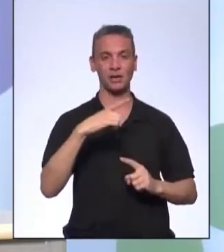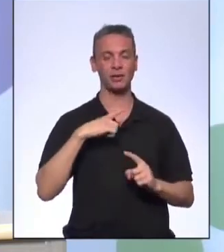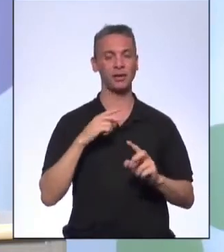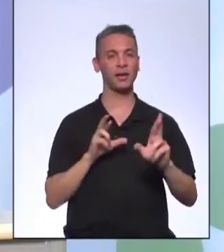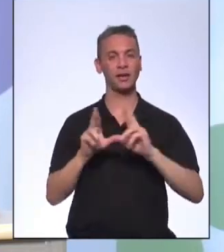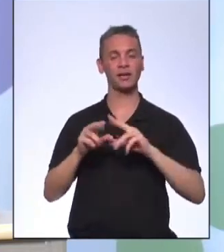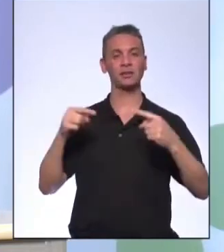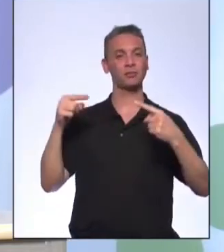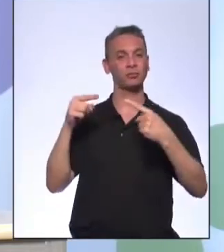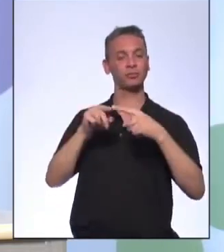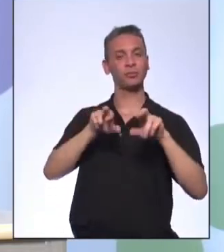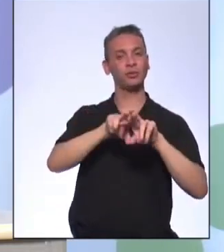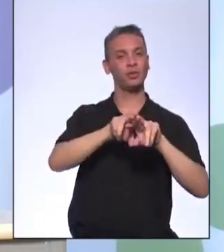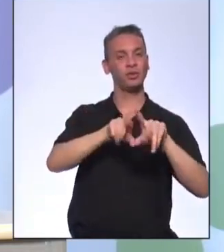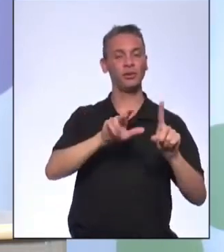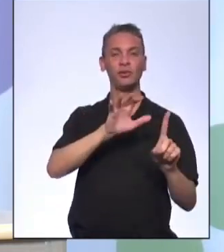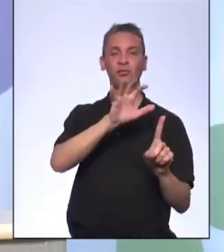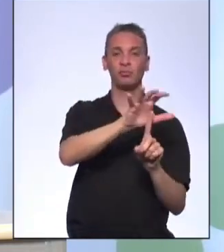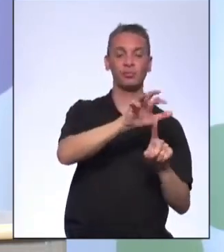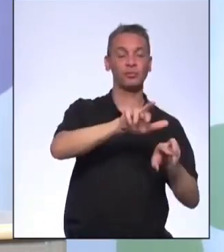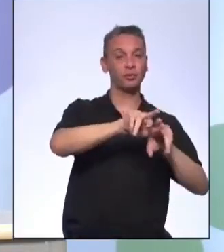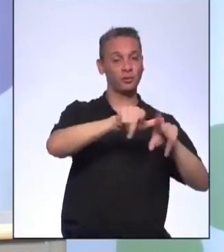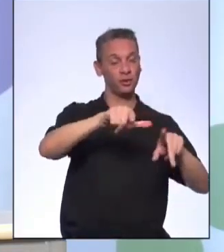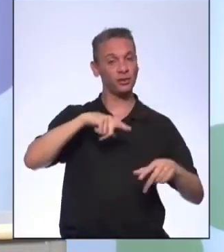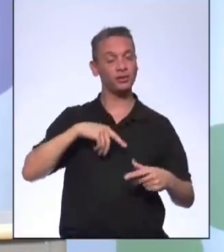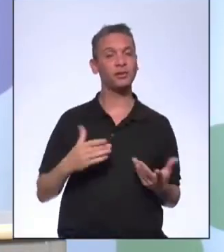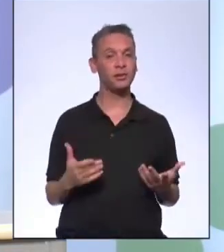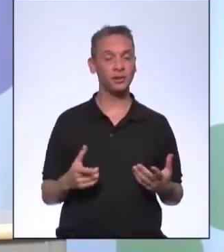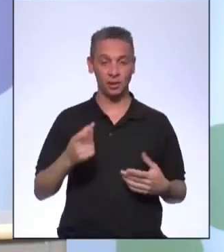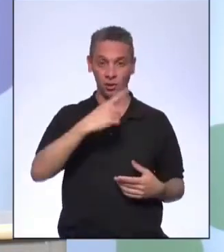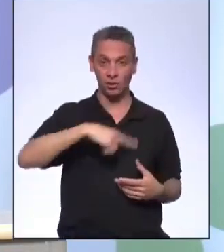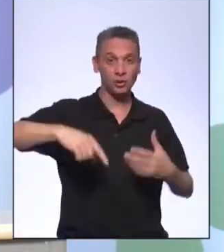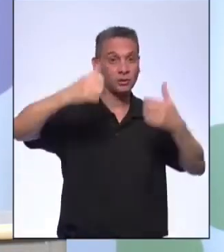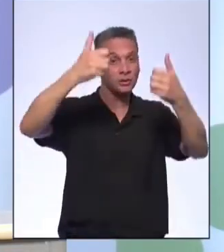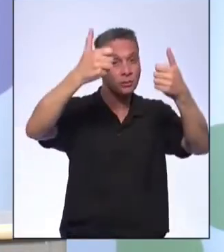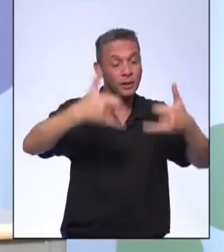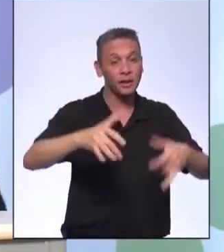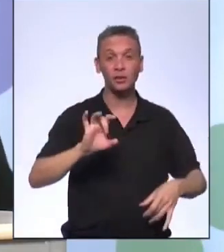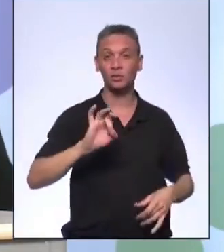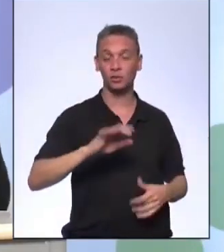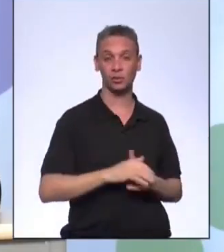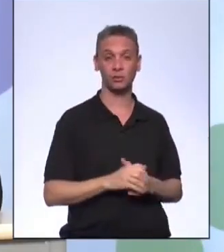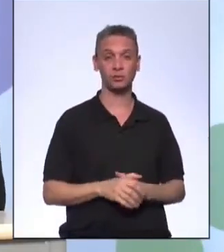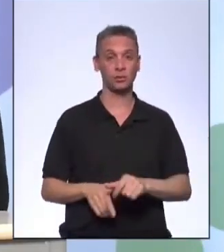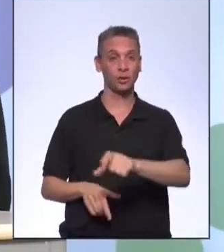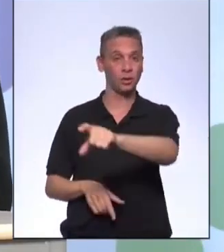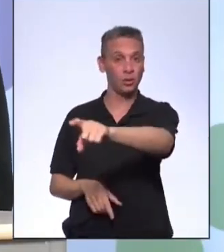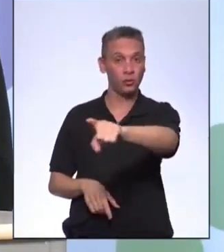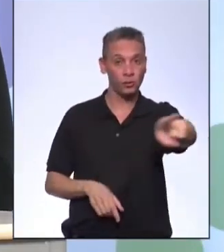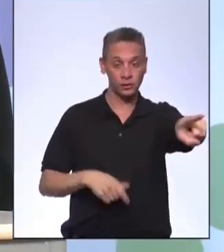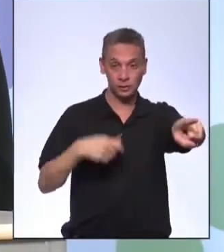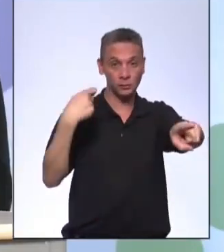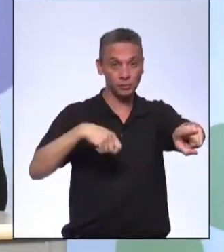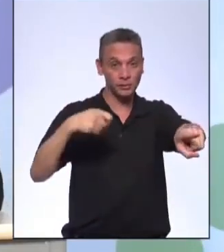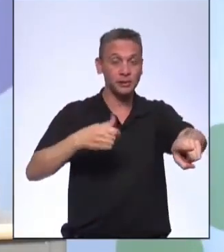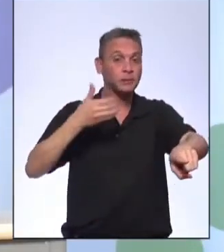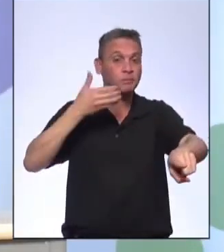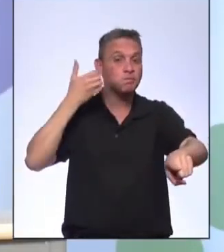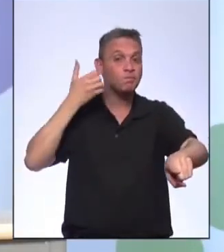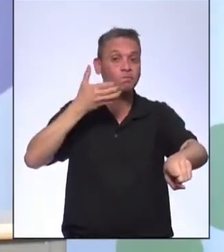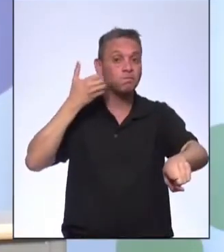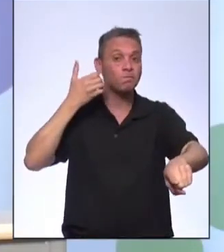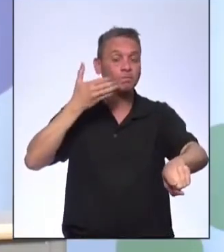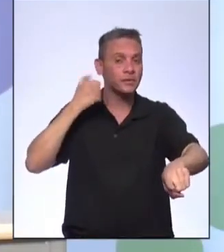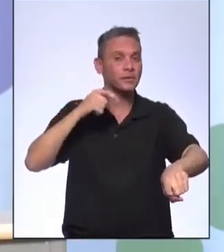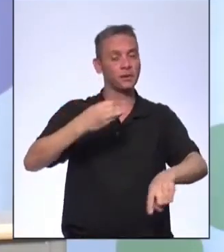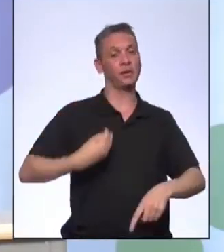de poder e de influência. É isso que nós estamos dizendo. Vocês vão precisar desse conteúdo para viver a